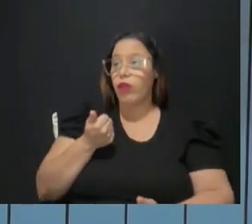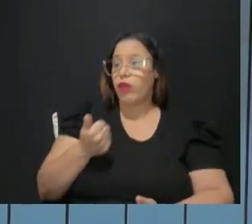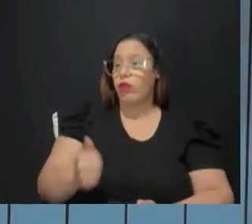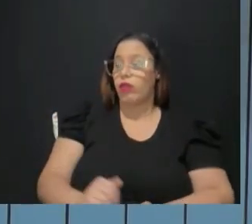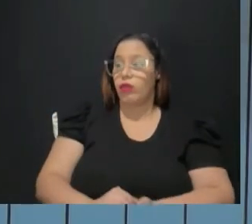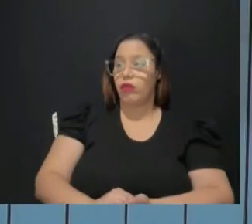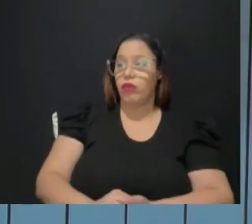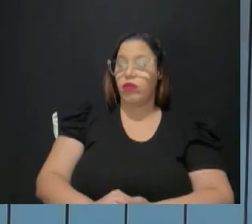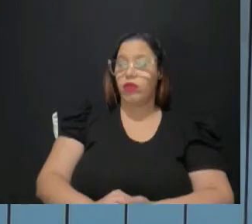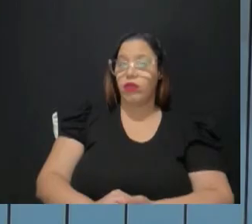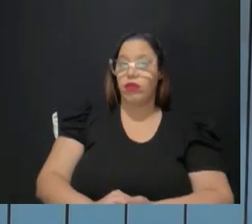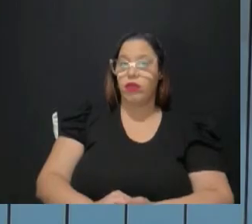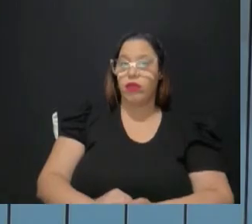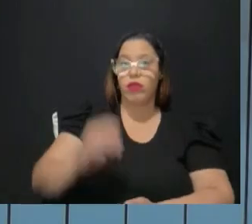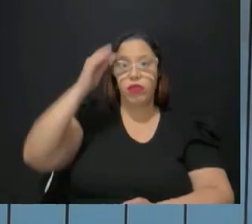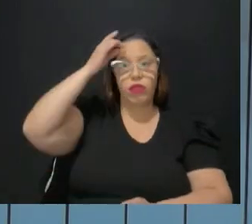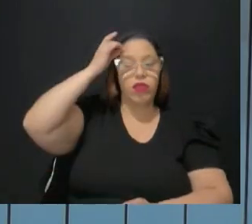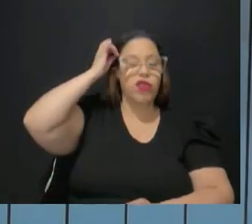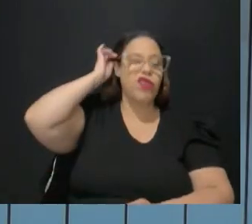né?